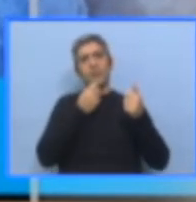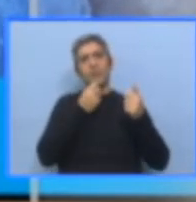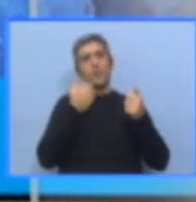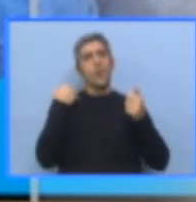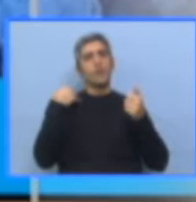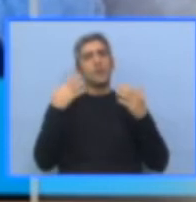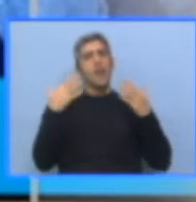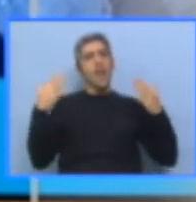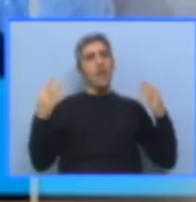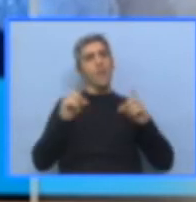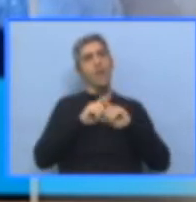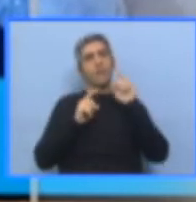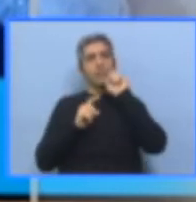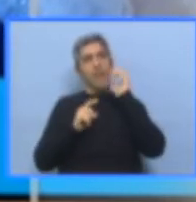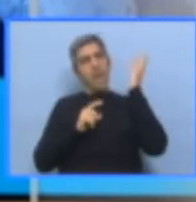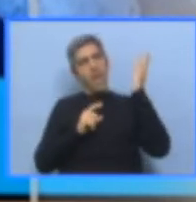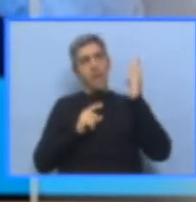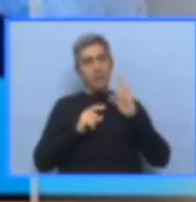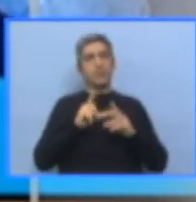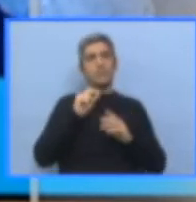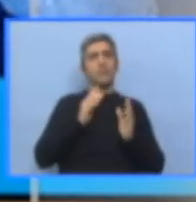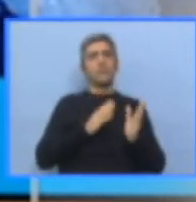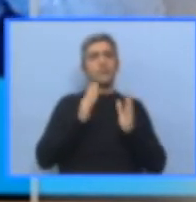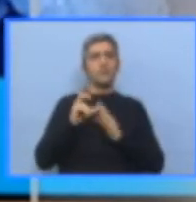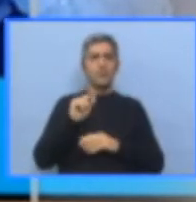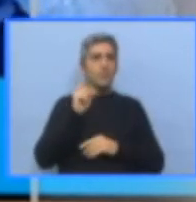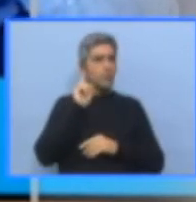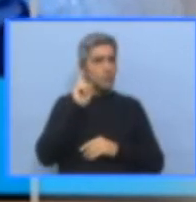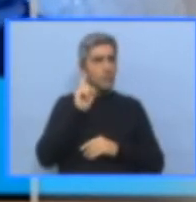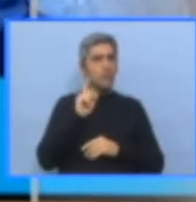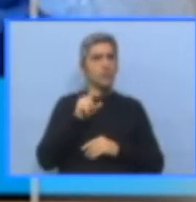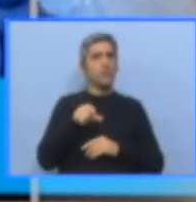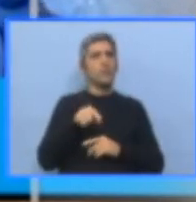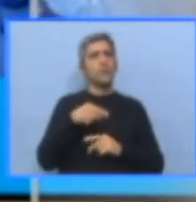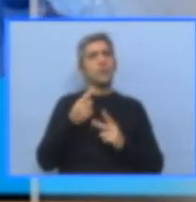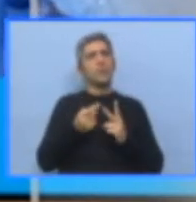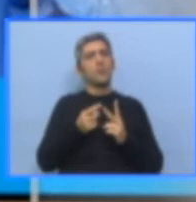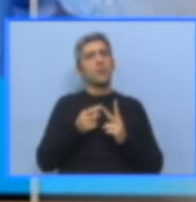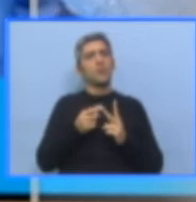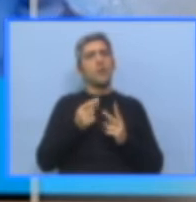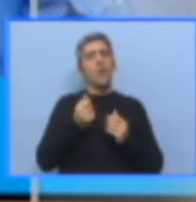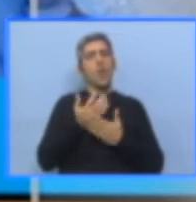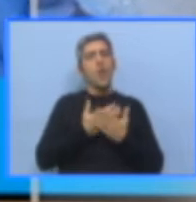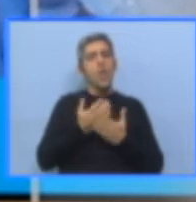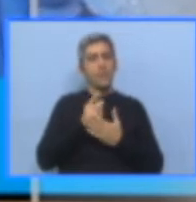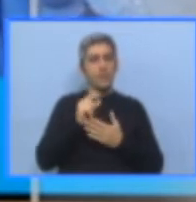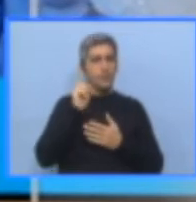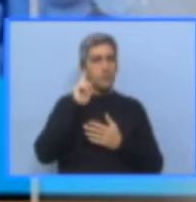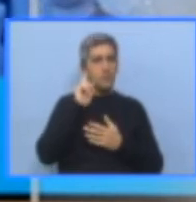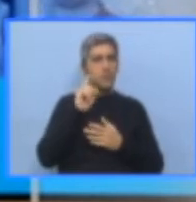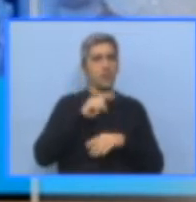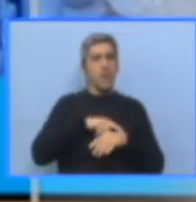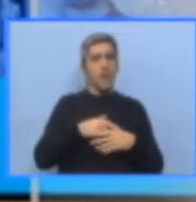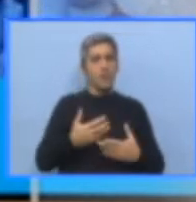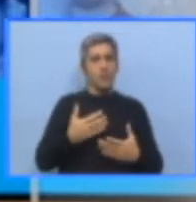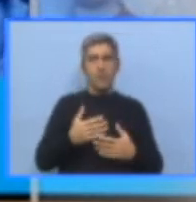costas largas. Mas depois também é muito importante a condicionante económica. Hoje em dia,